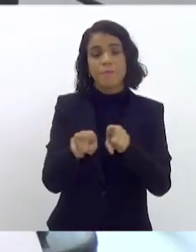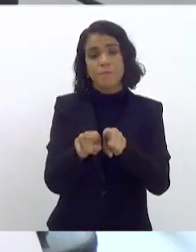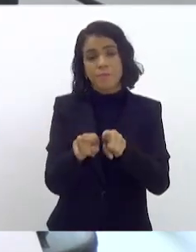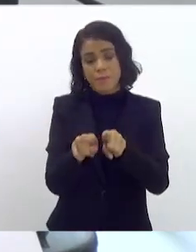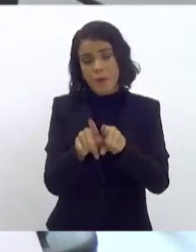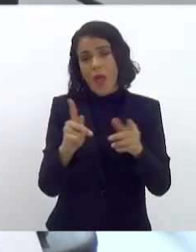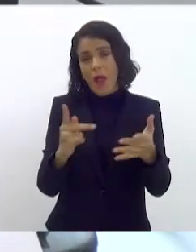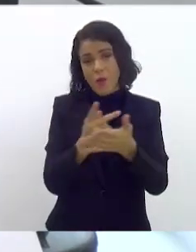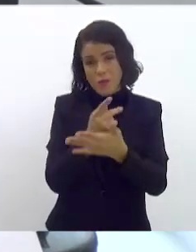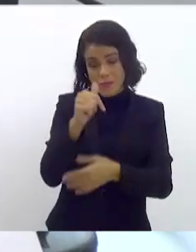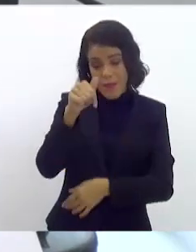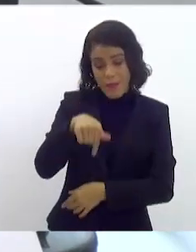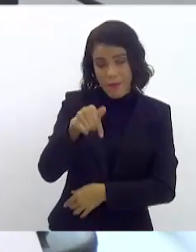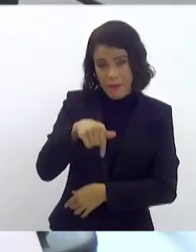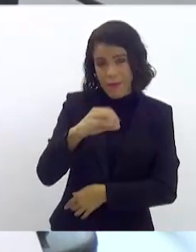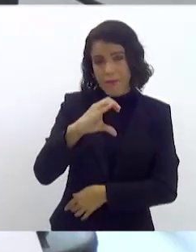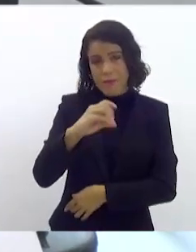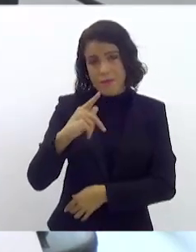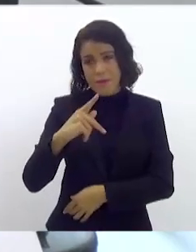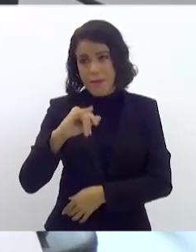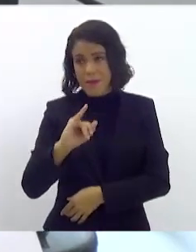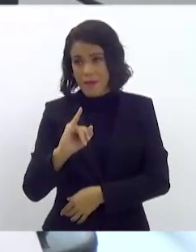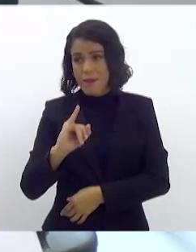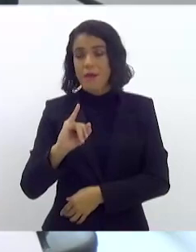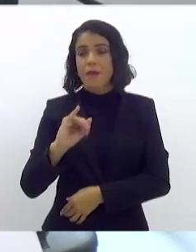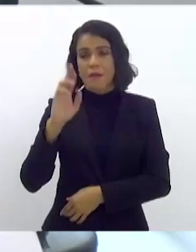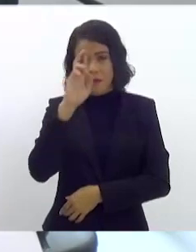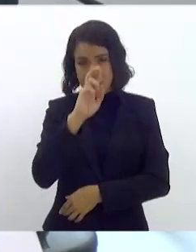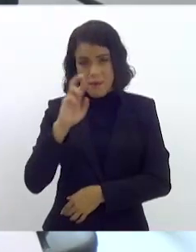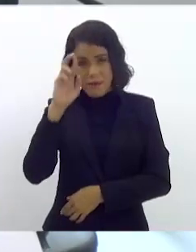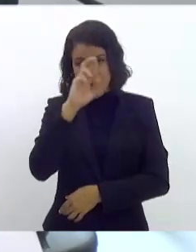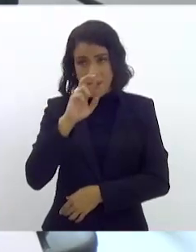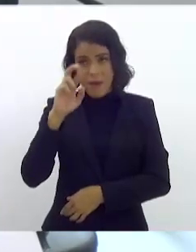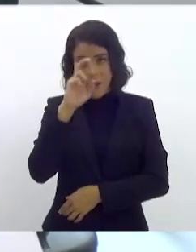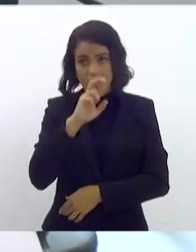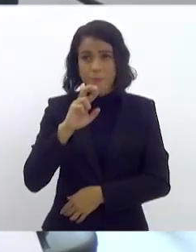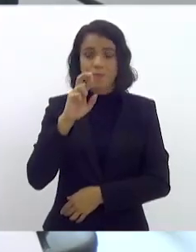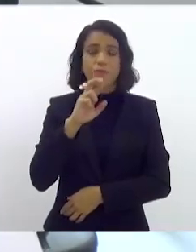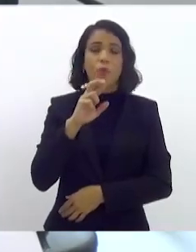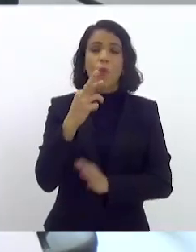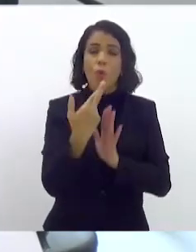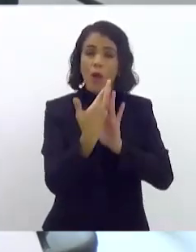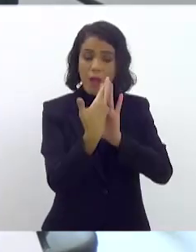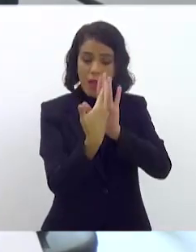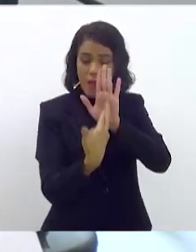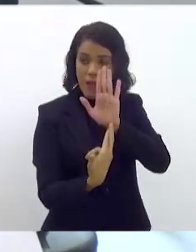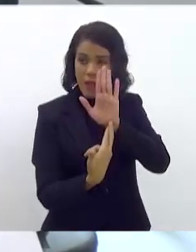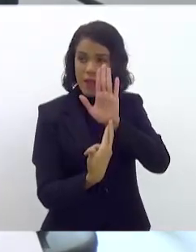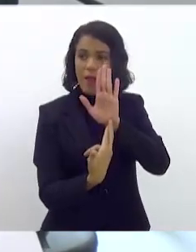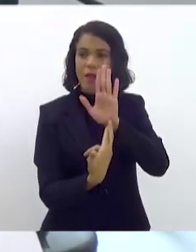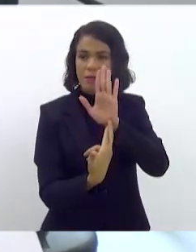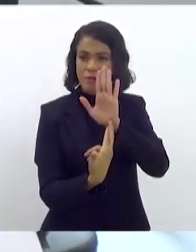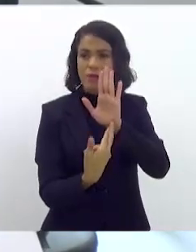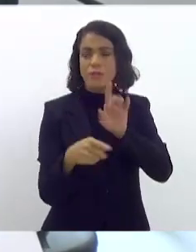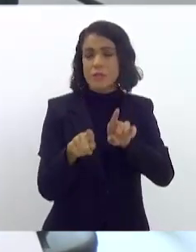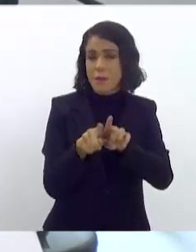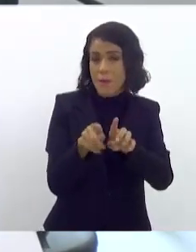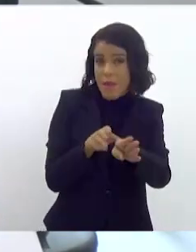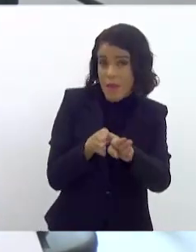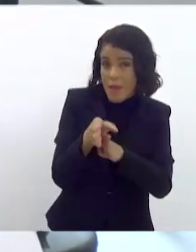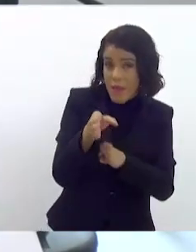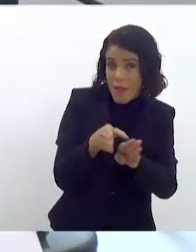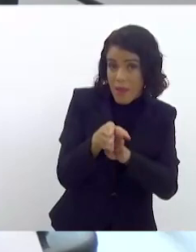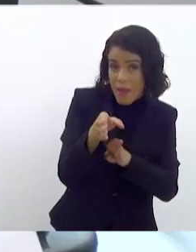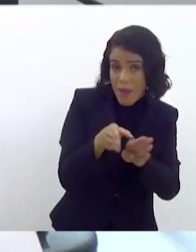acontecerá nessa CPI, da aprovação do relatório, ali das recomendações